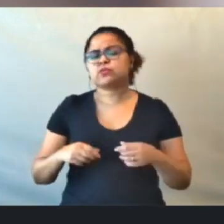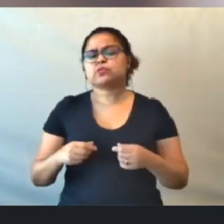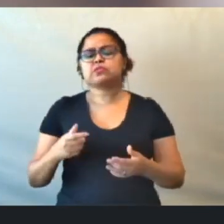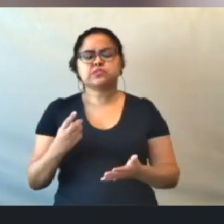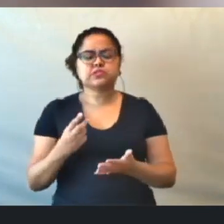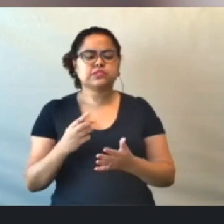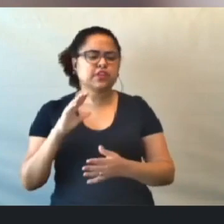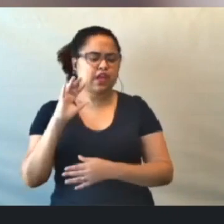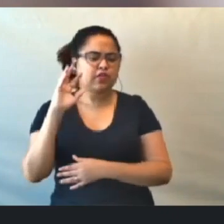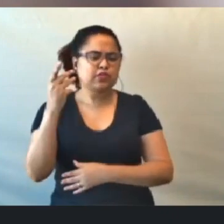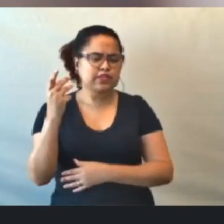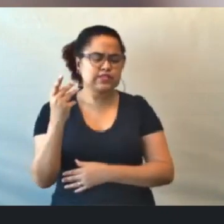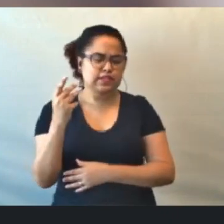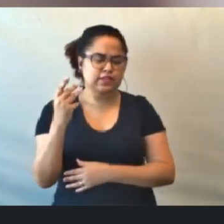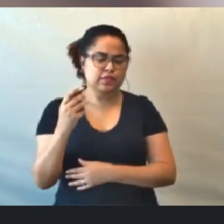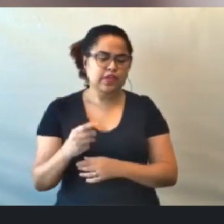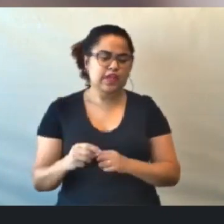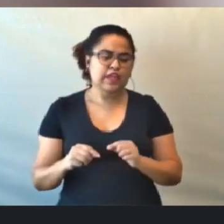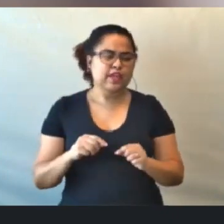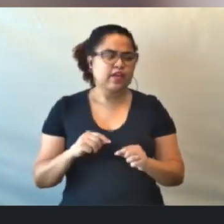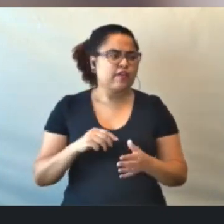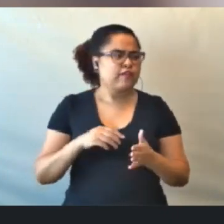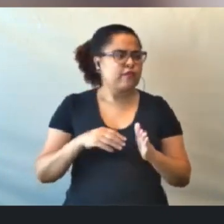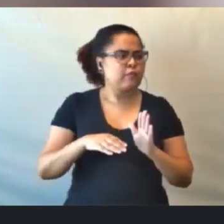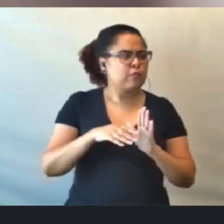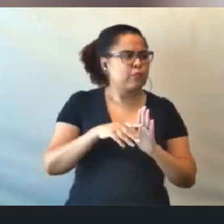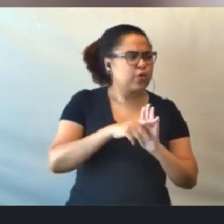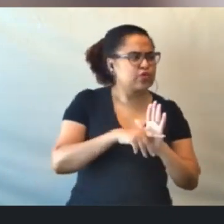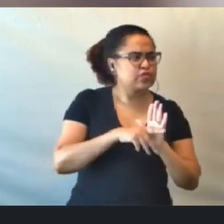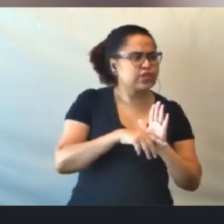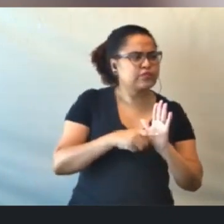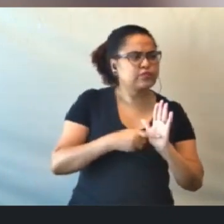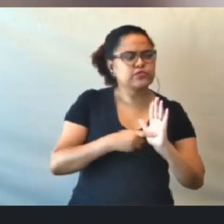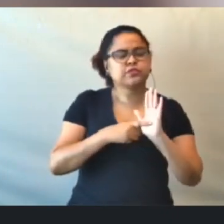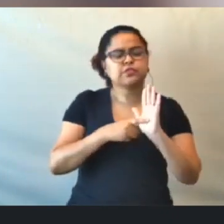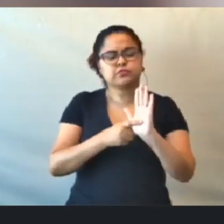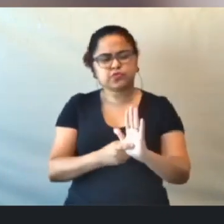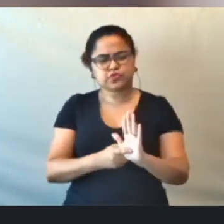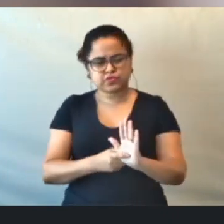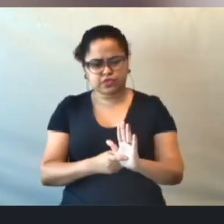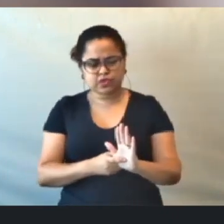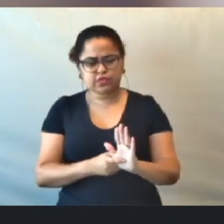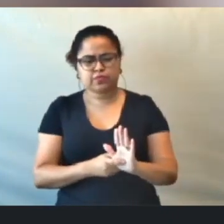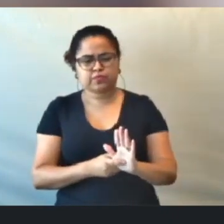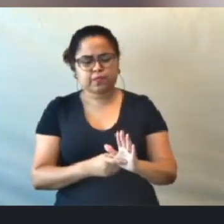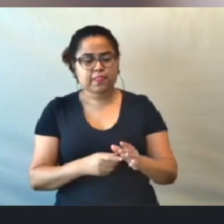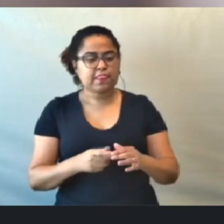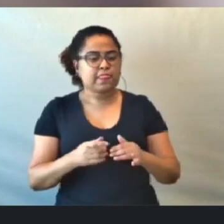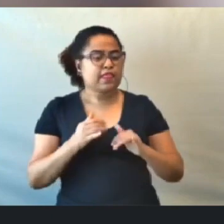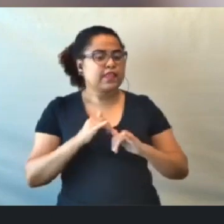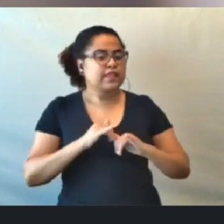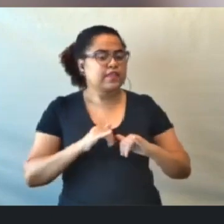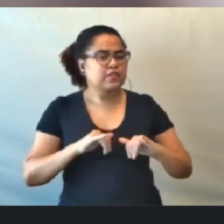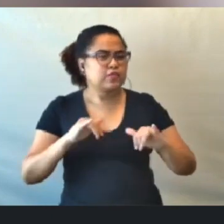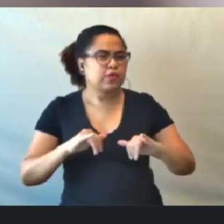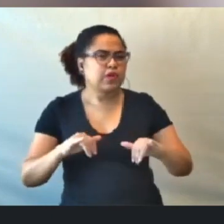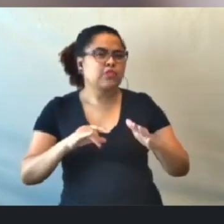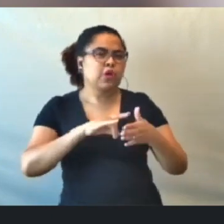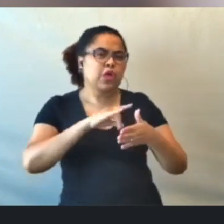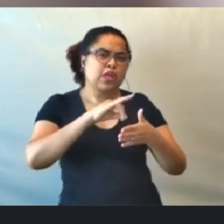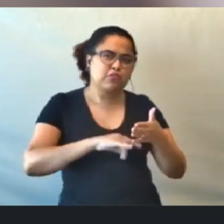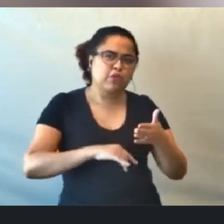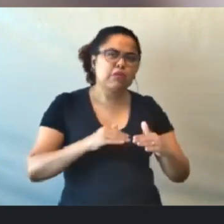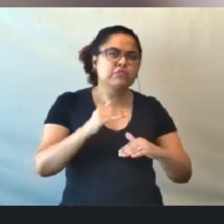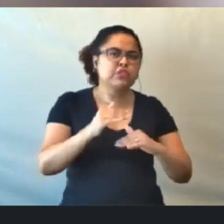que o professor Nilo mostrou, que inclusive no nosso relatório, que estão em andamento. Então, acho que tem realmente